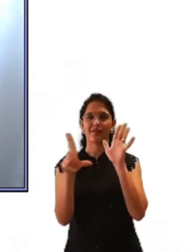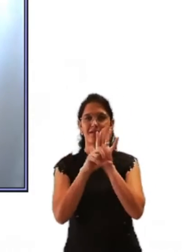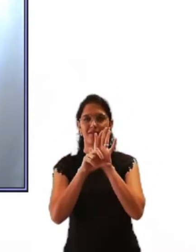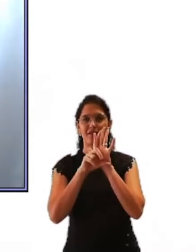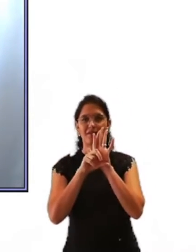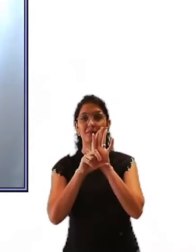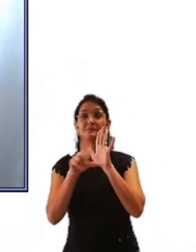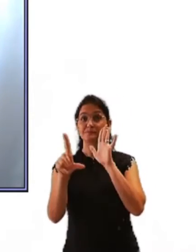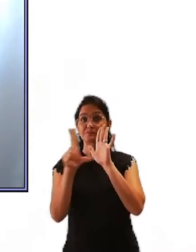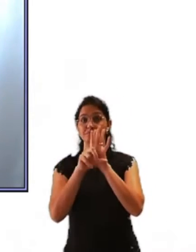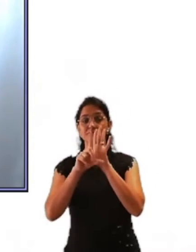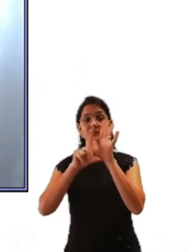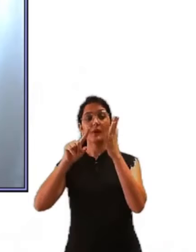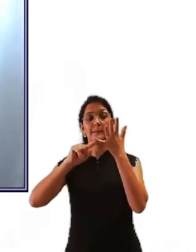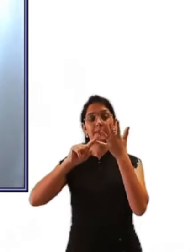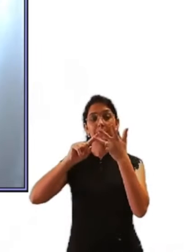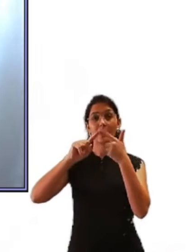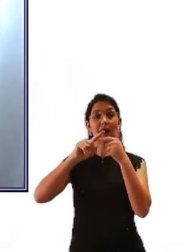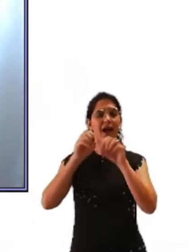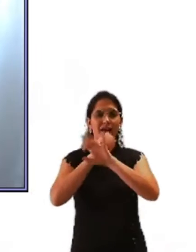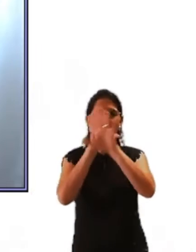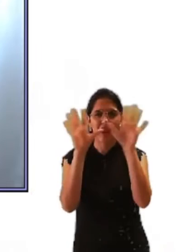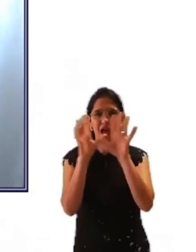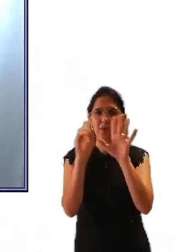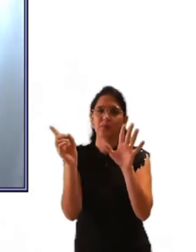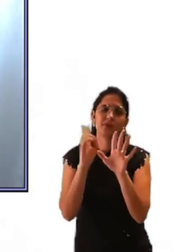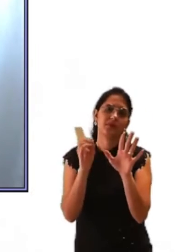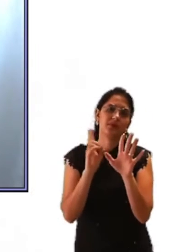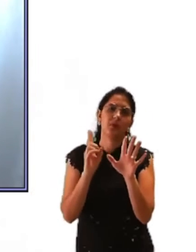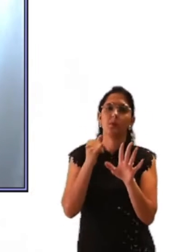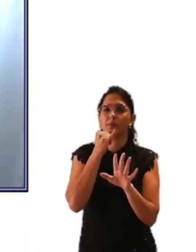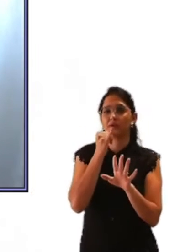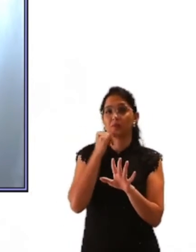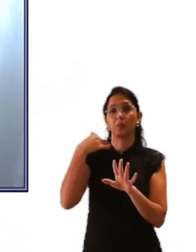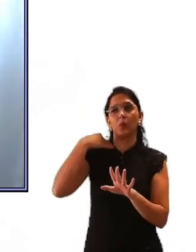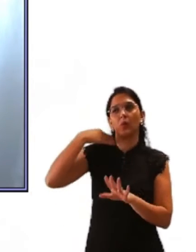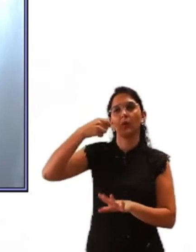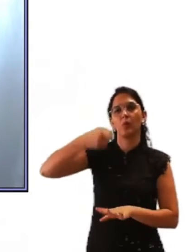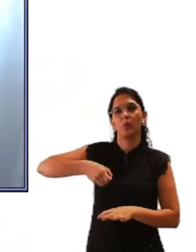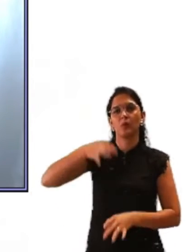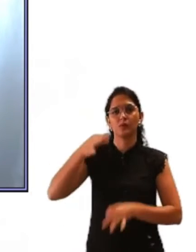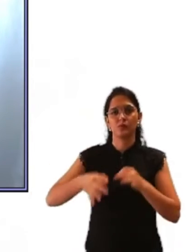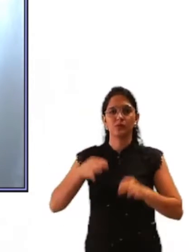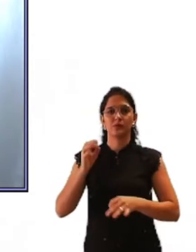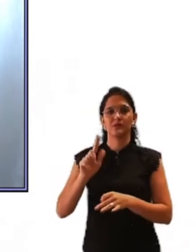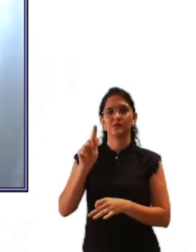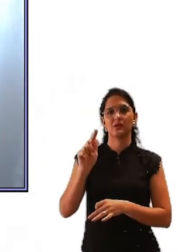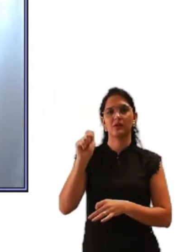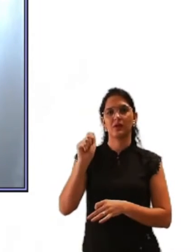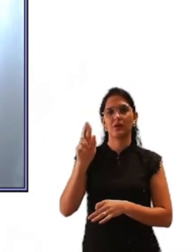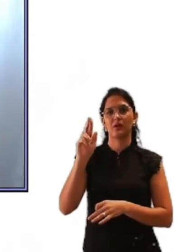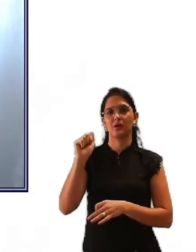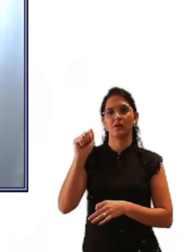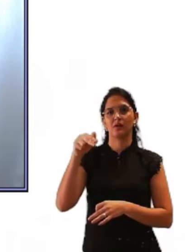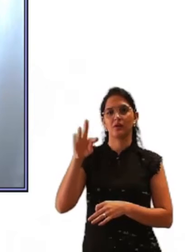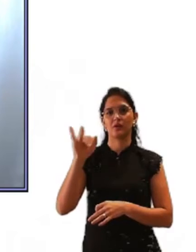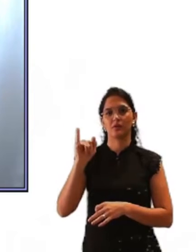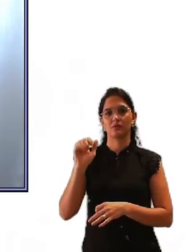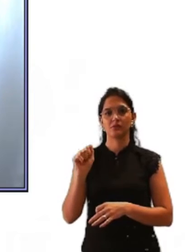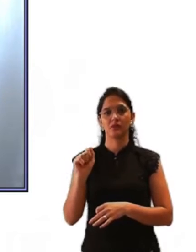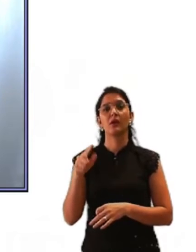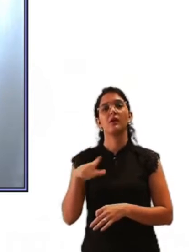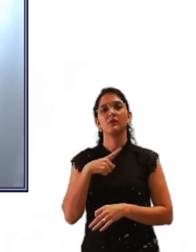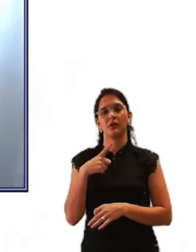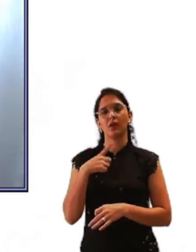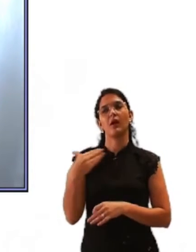identificar, né, ainda que não de forma expressa isso, como, por exemplo, no caso do juiz das garantias, está se evitando claramente o um viés de